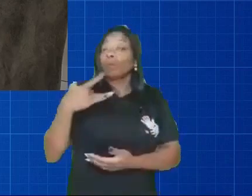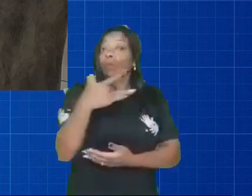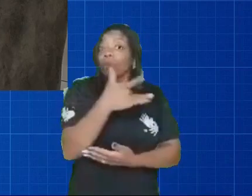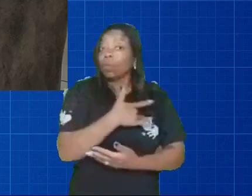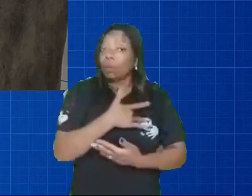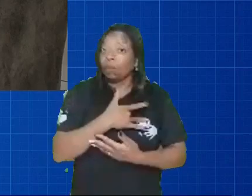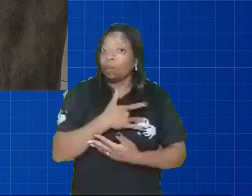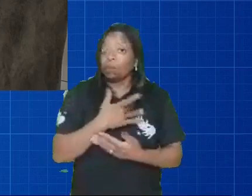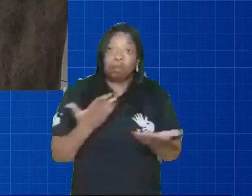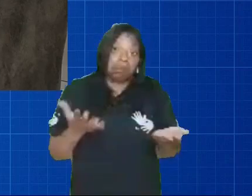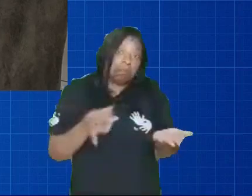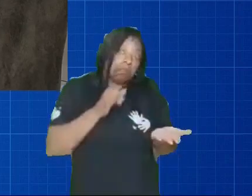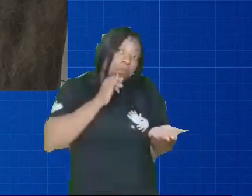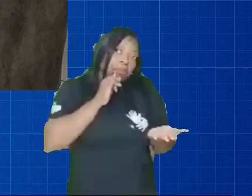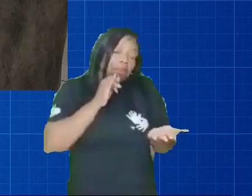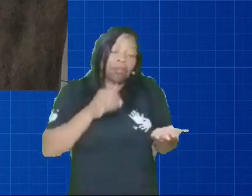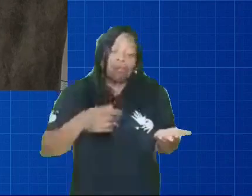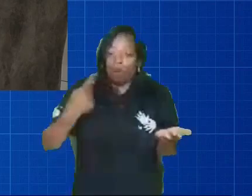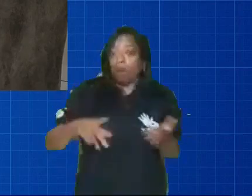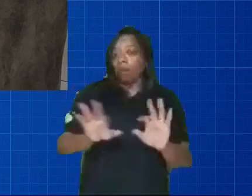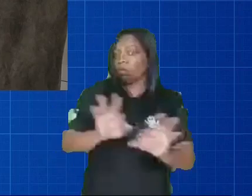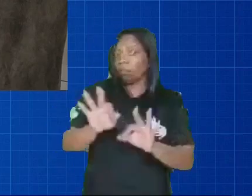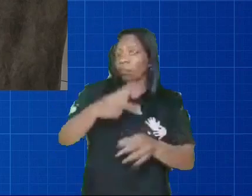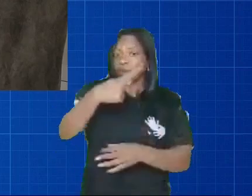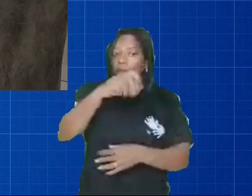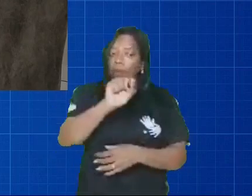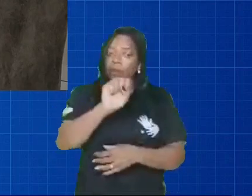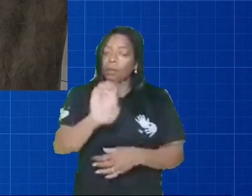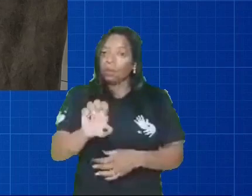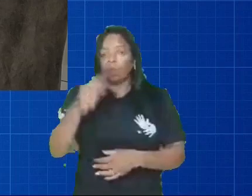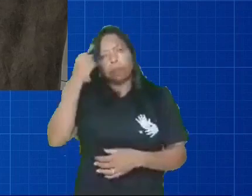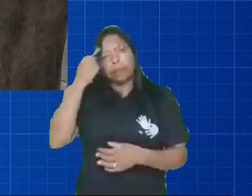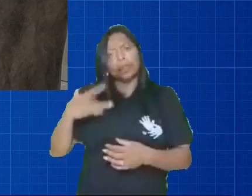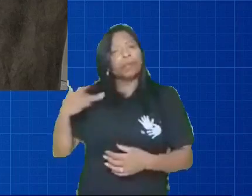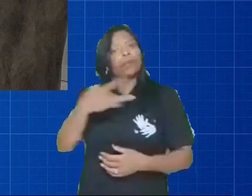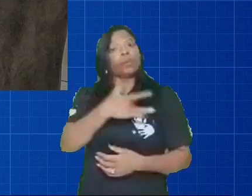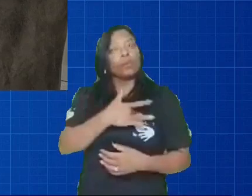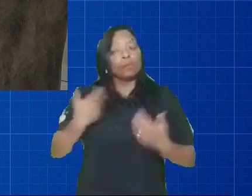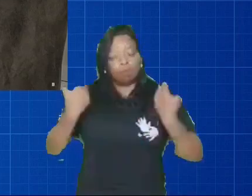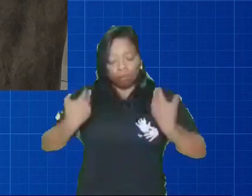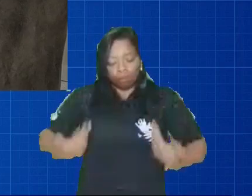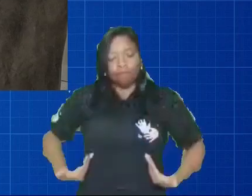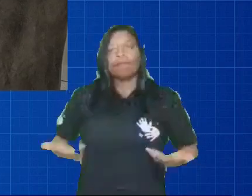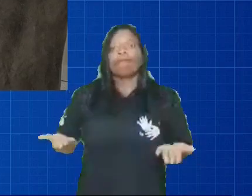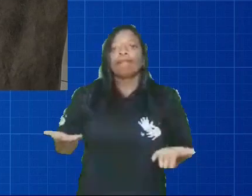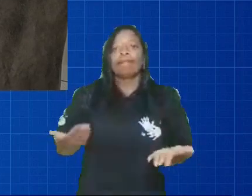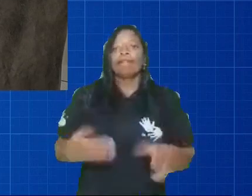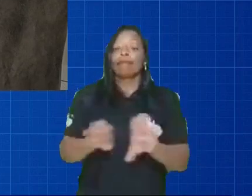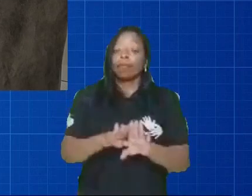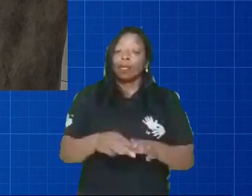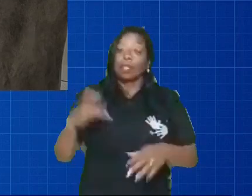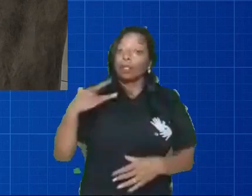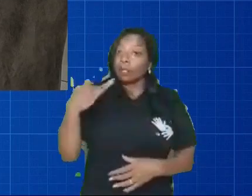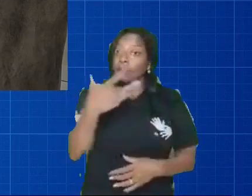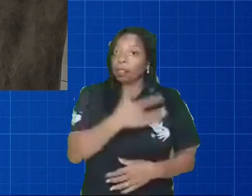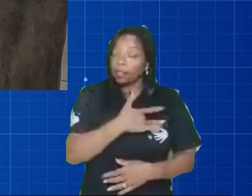dentro de um programa de saúde, né? Da educação e falando um pouco da saúde dentro da saúde ambiental. Então, o que é a saúde ambiental